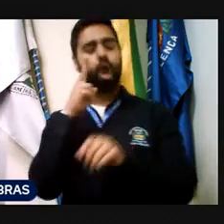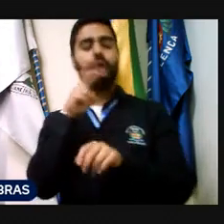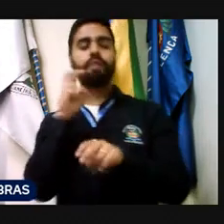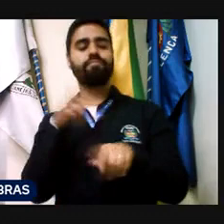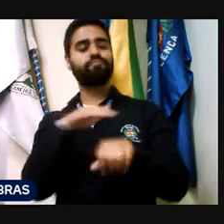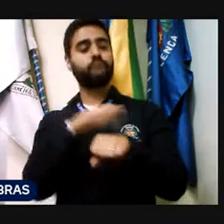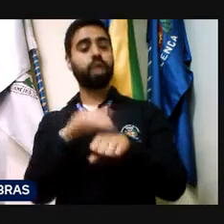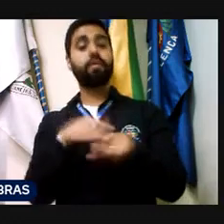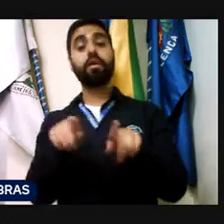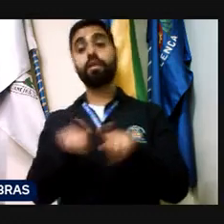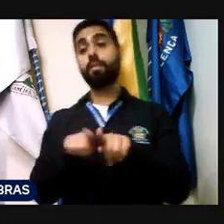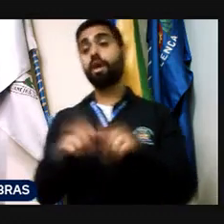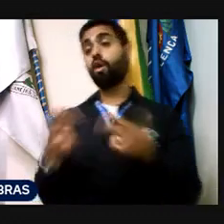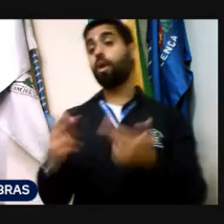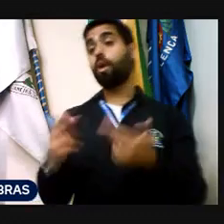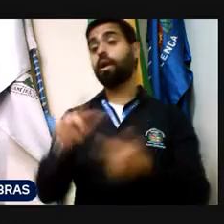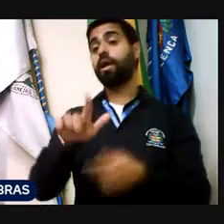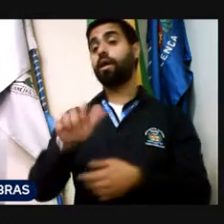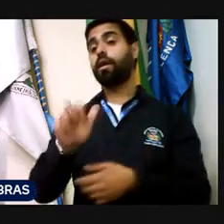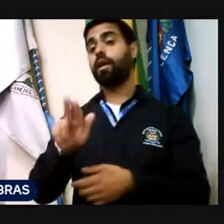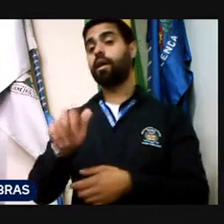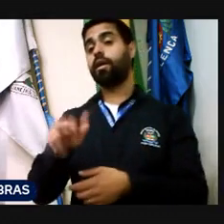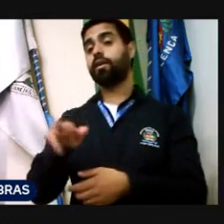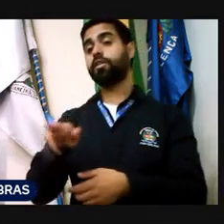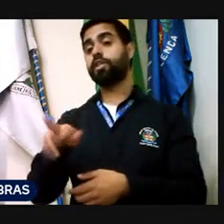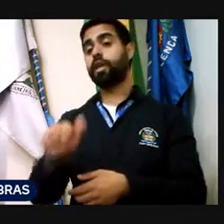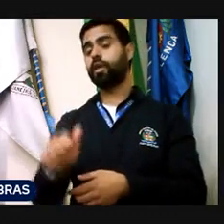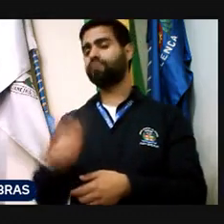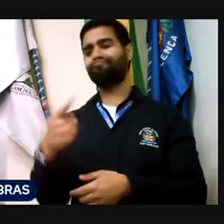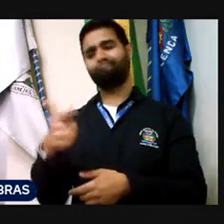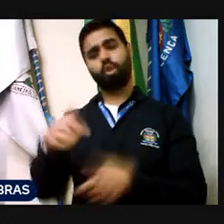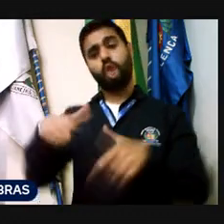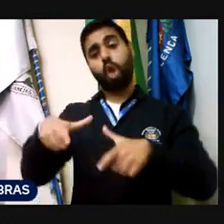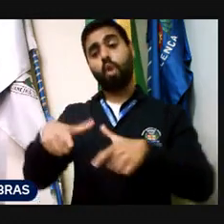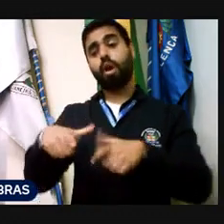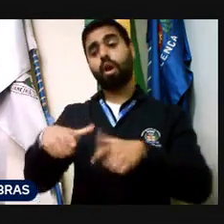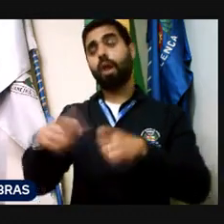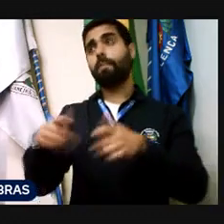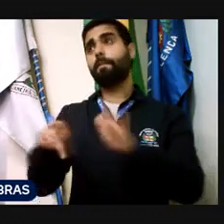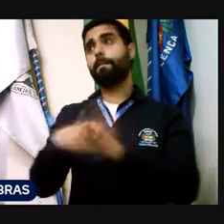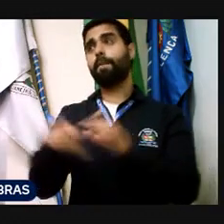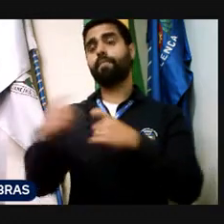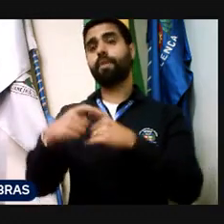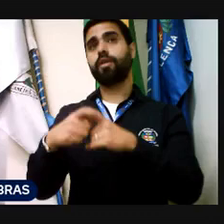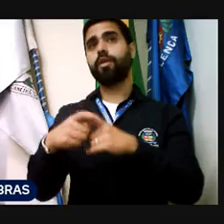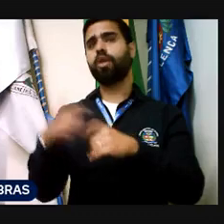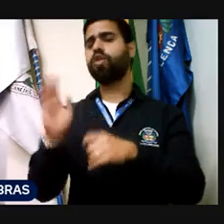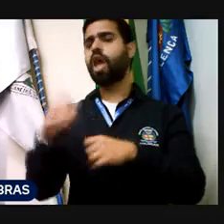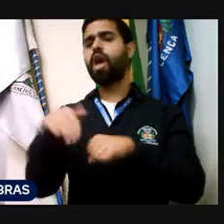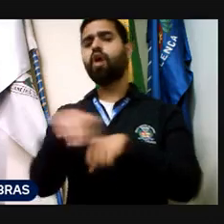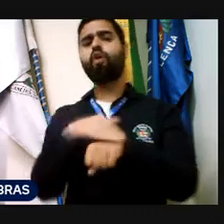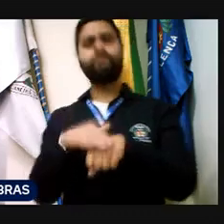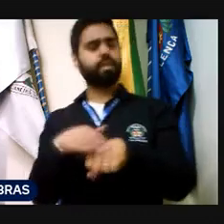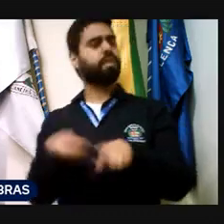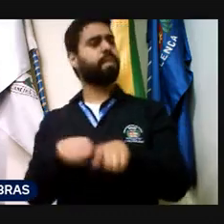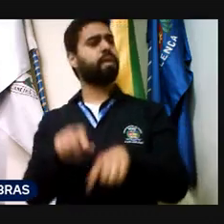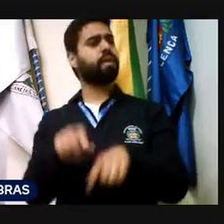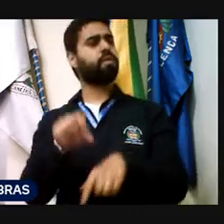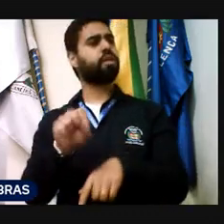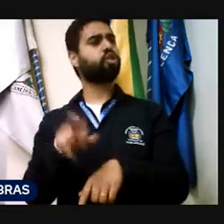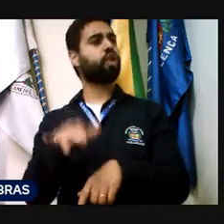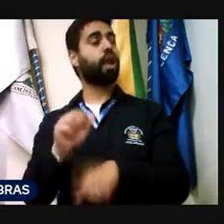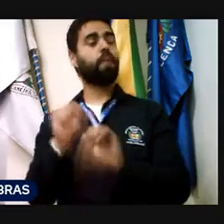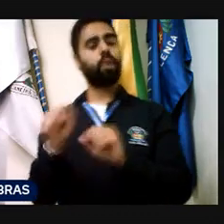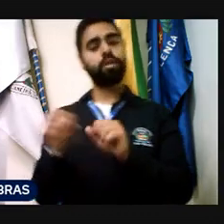como nas Laranjeiras, Saulo, nós não temos nenhum postinho de saúde. Eu conversei com a doutora Soraya e uma ideia que ela deu para a gente, que possa ser